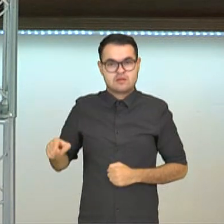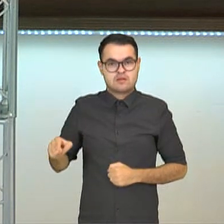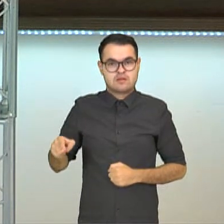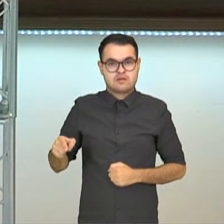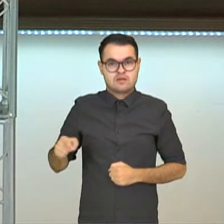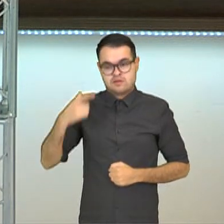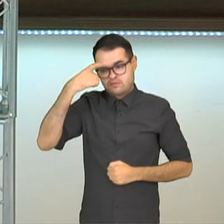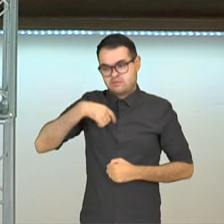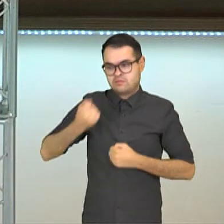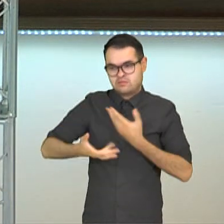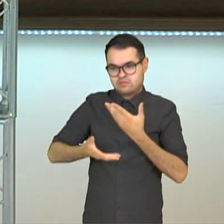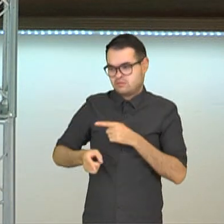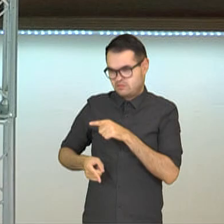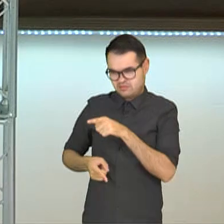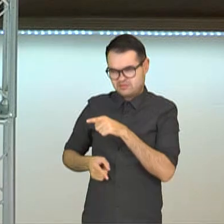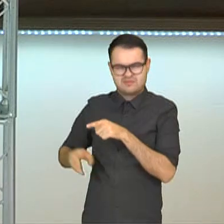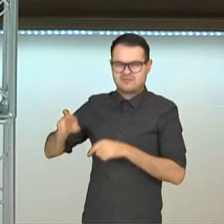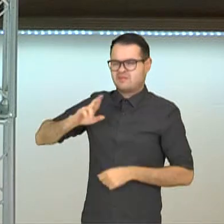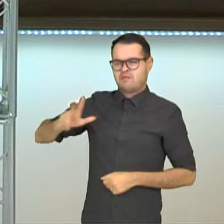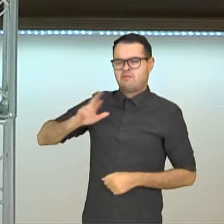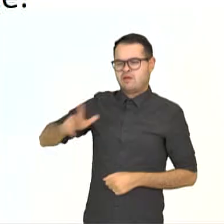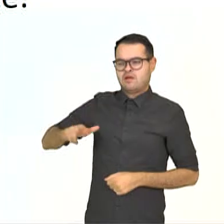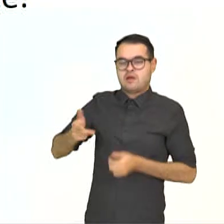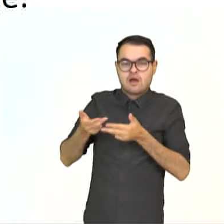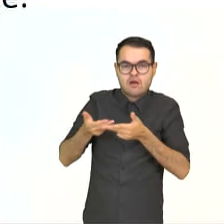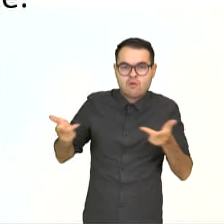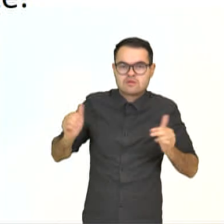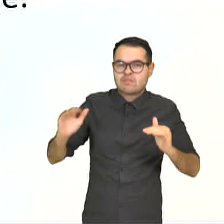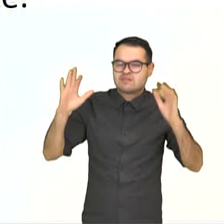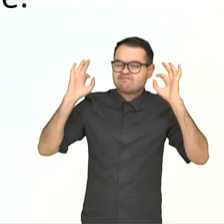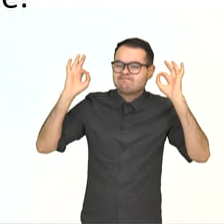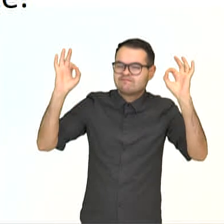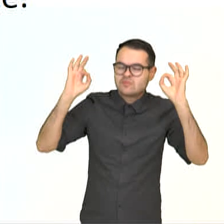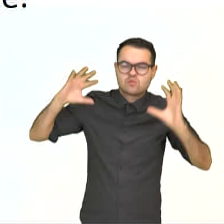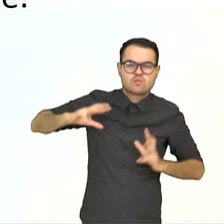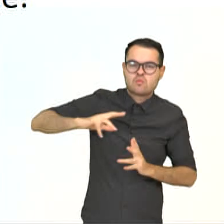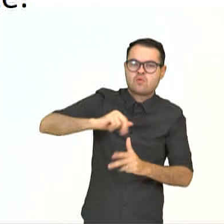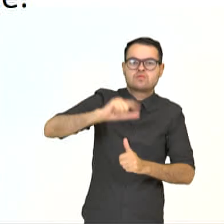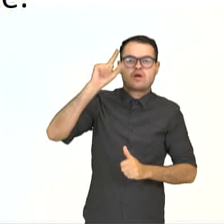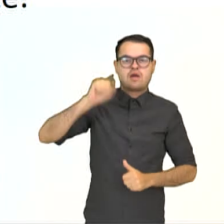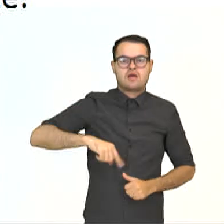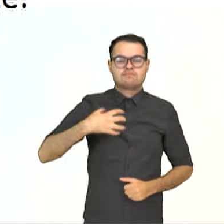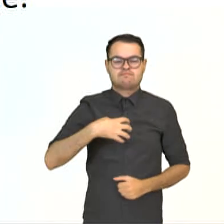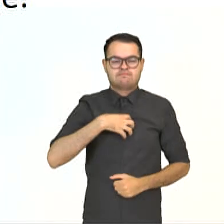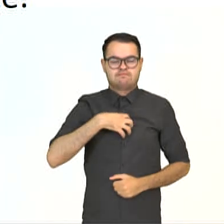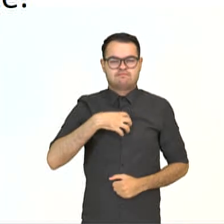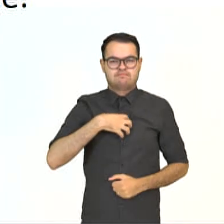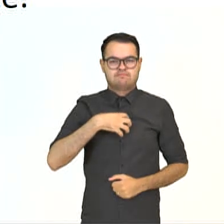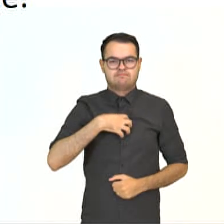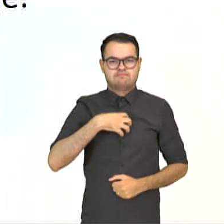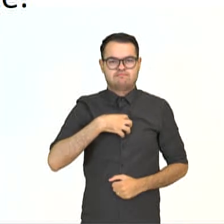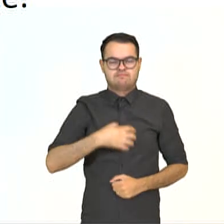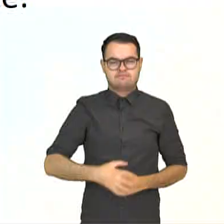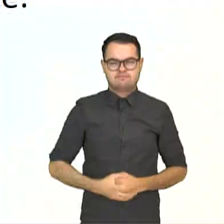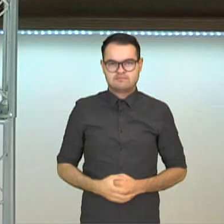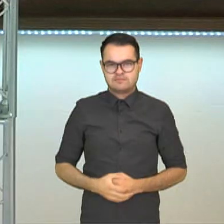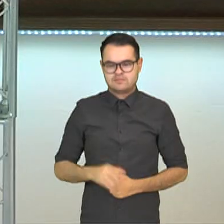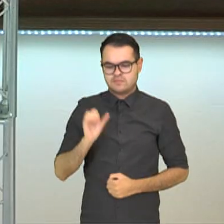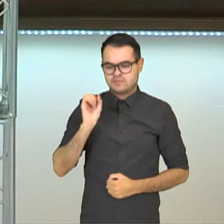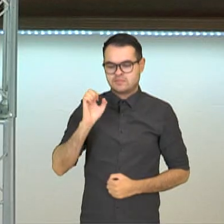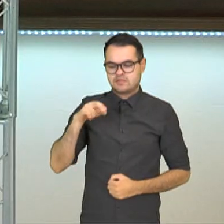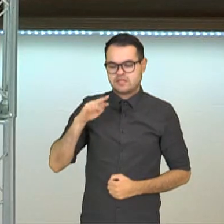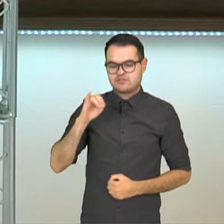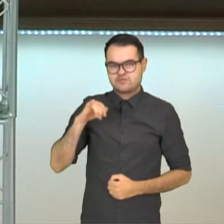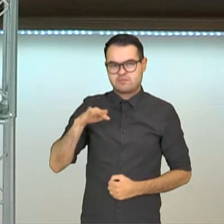é. Logo depois diz: a coisa mais fina do mundo é o sentimento. Então, a resposta está ali.